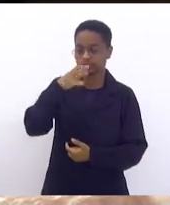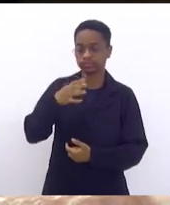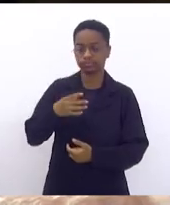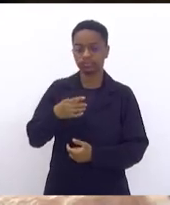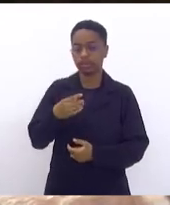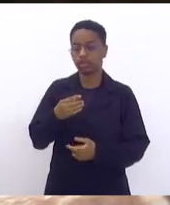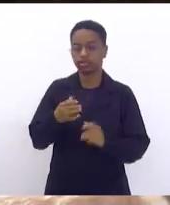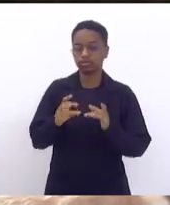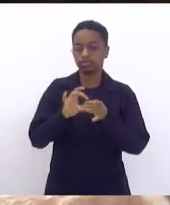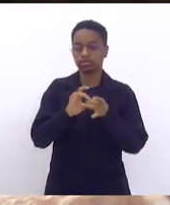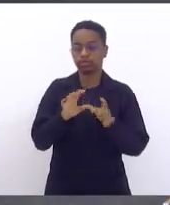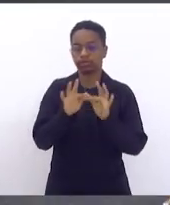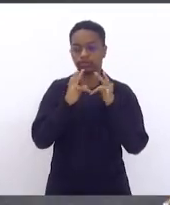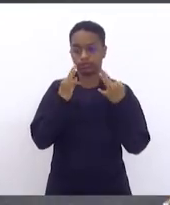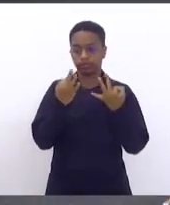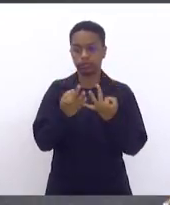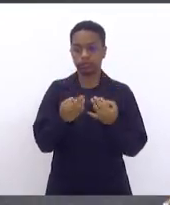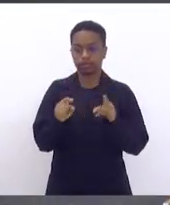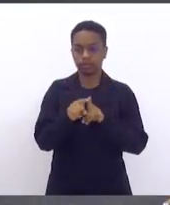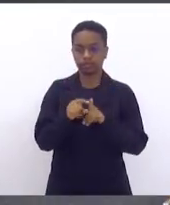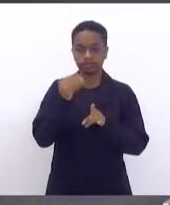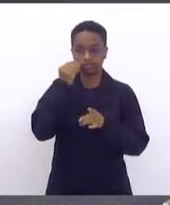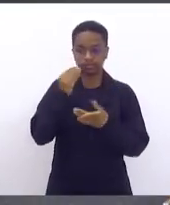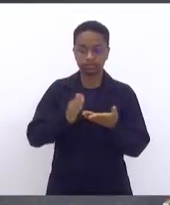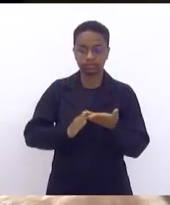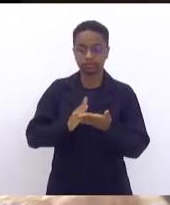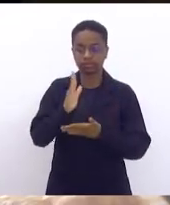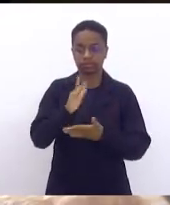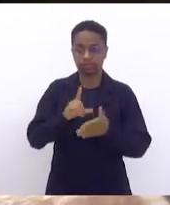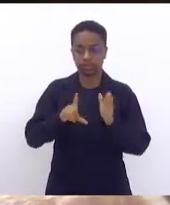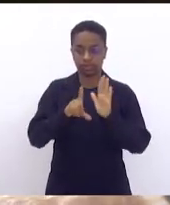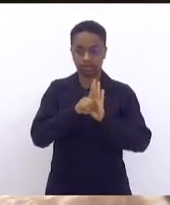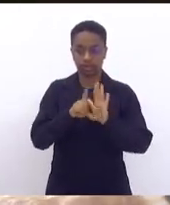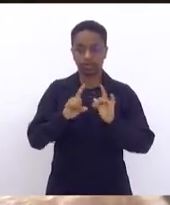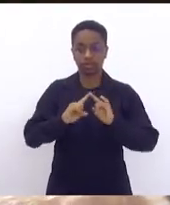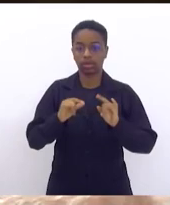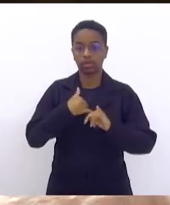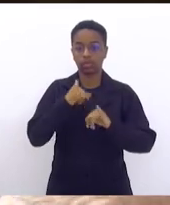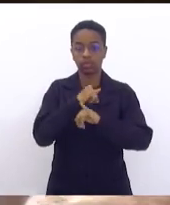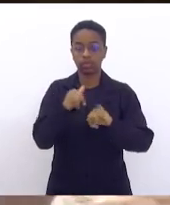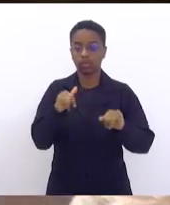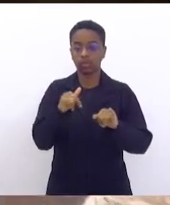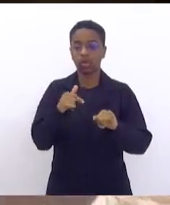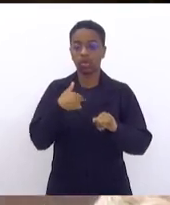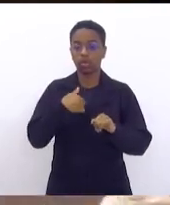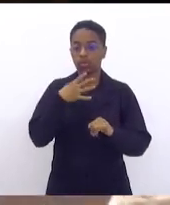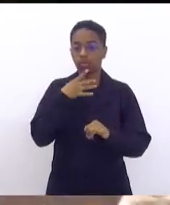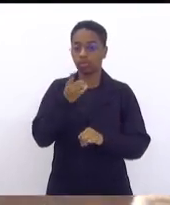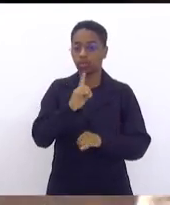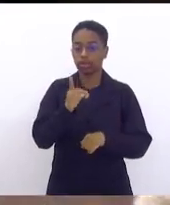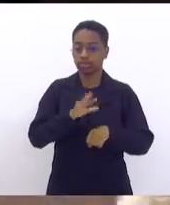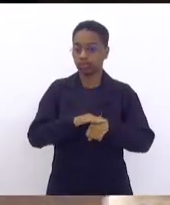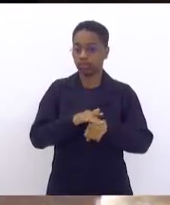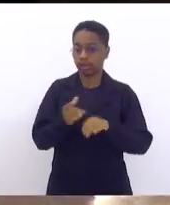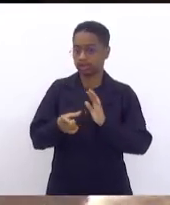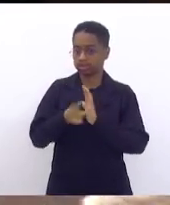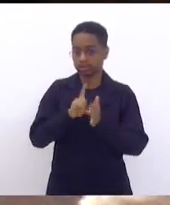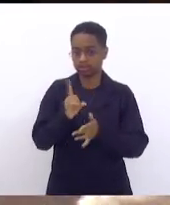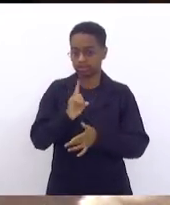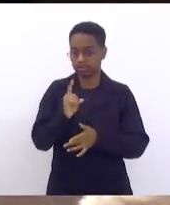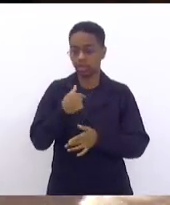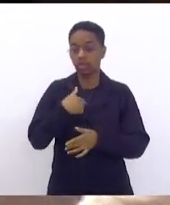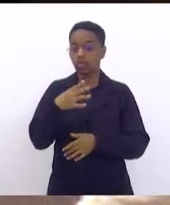família dele para a aprovação dessa lei. E eu dizia o seguinte, eu não conhecia essa doença e conheci através